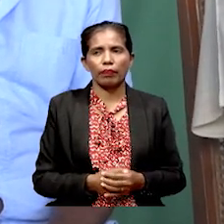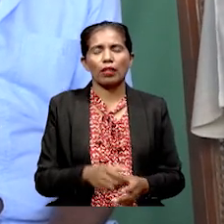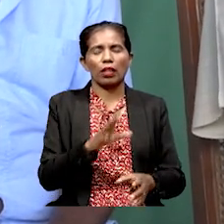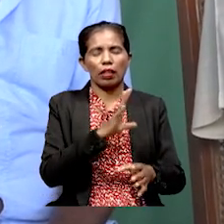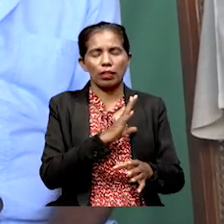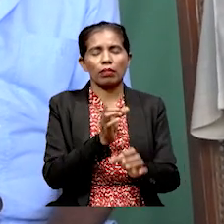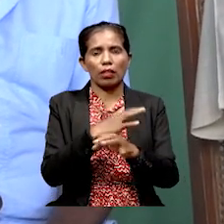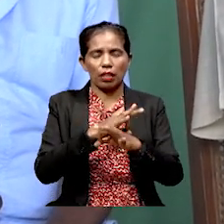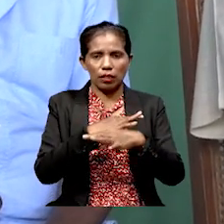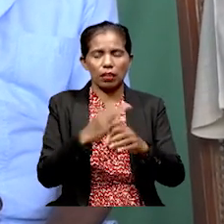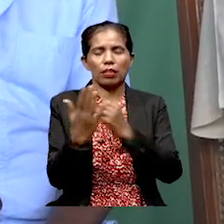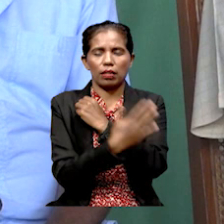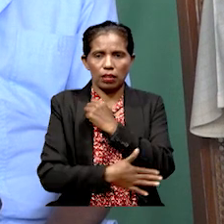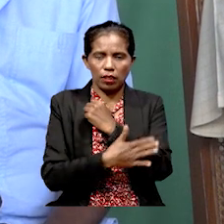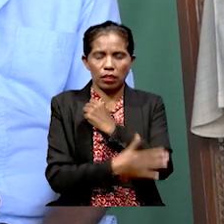repia-se neste ano.